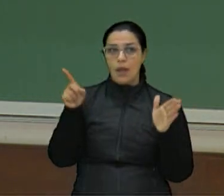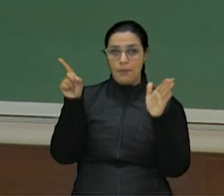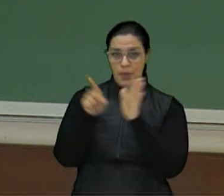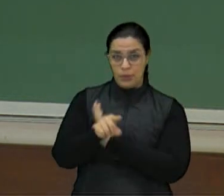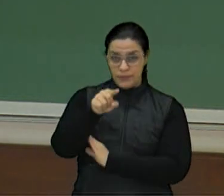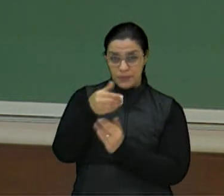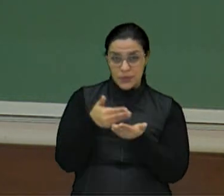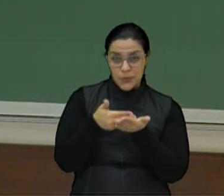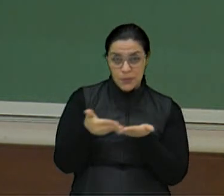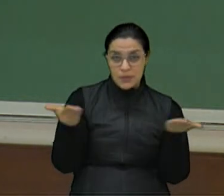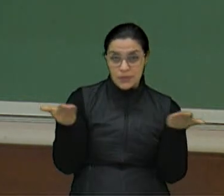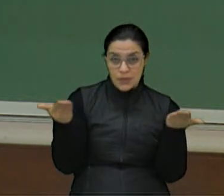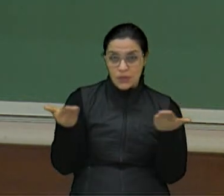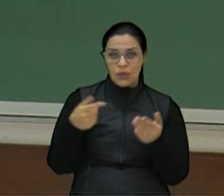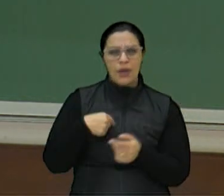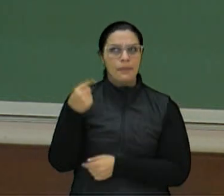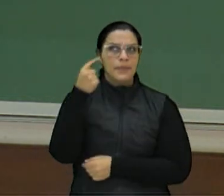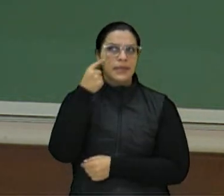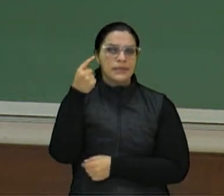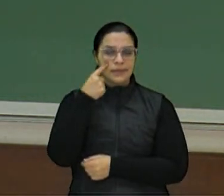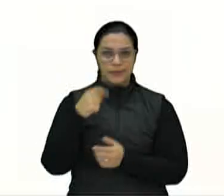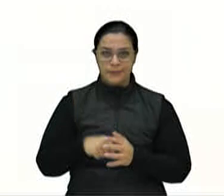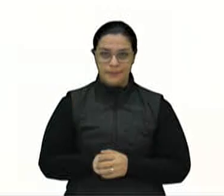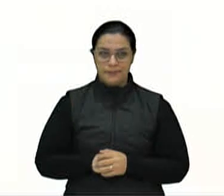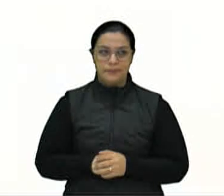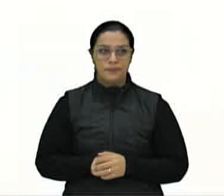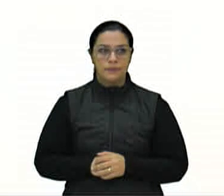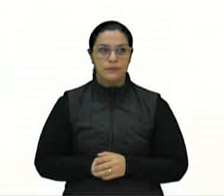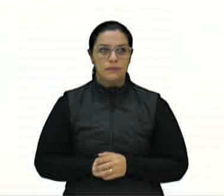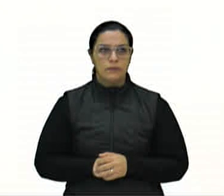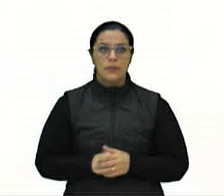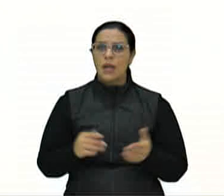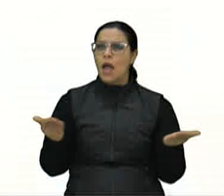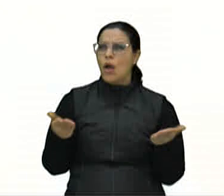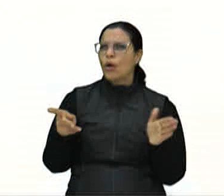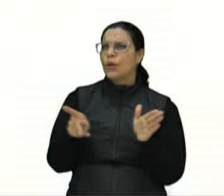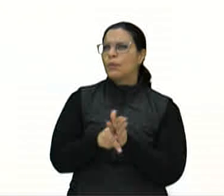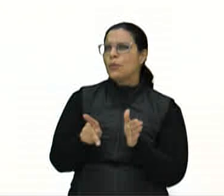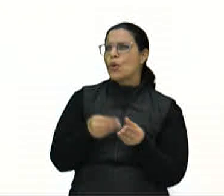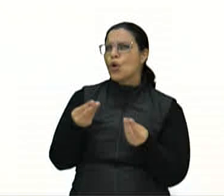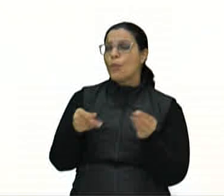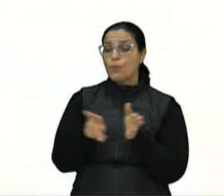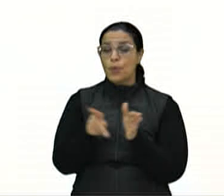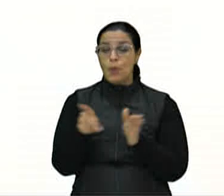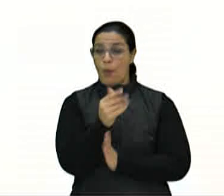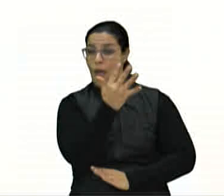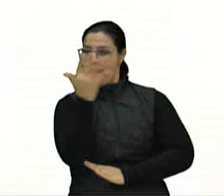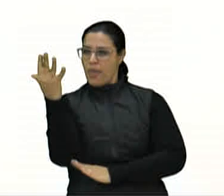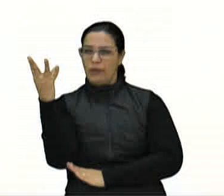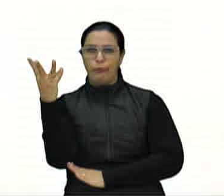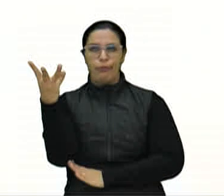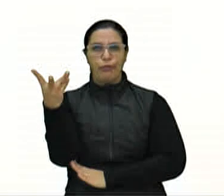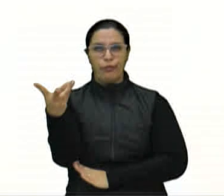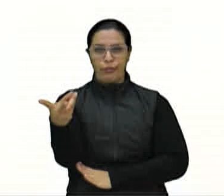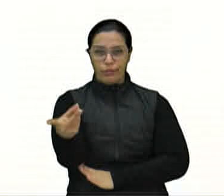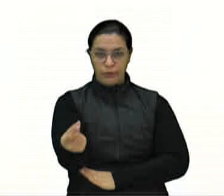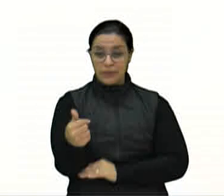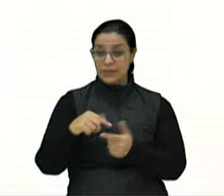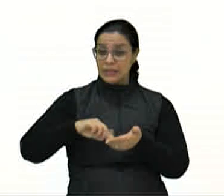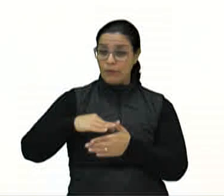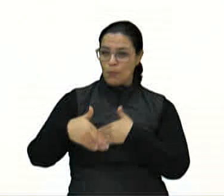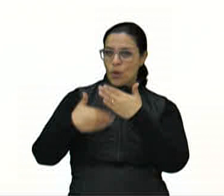para começarmos a pensar. A inevitável devastação ambiental decorre do processo